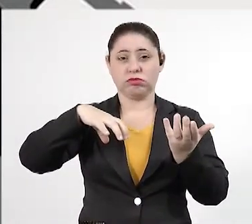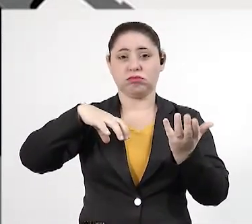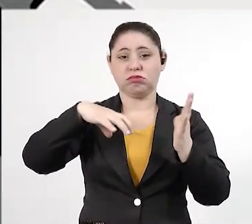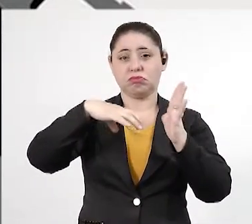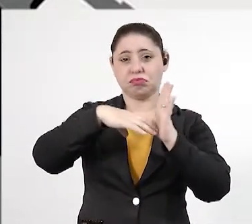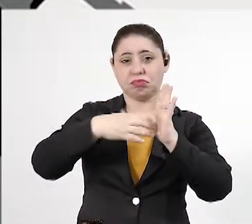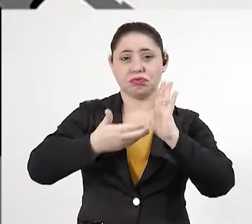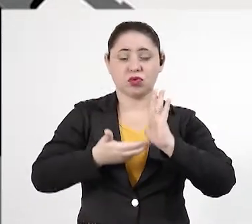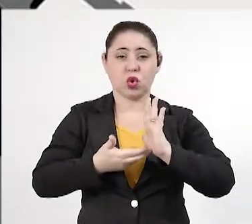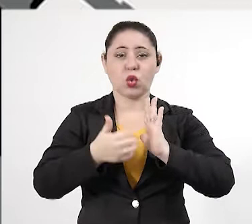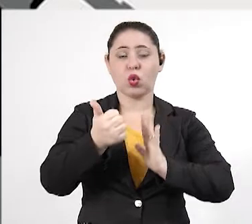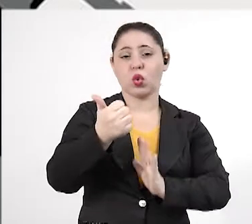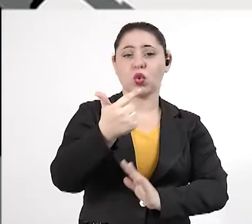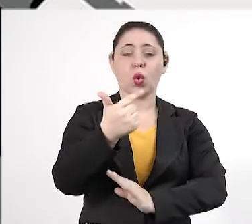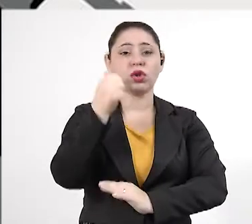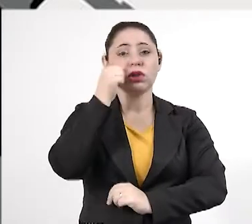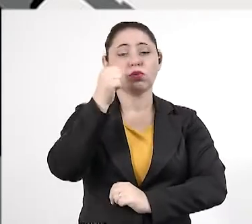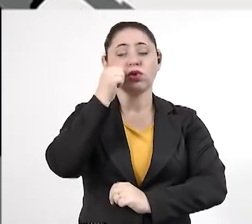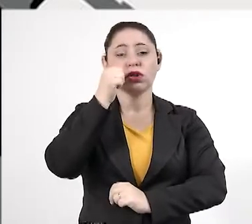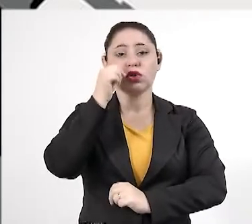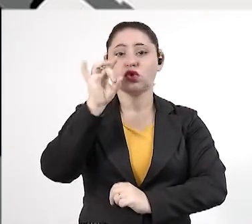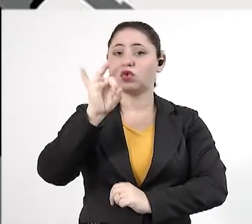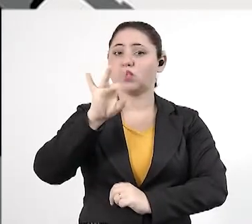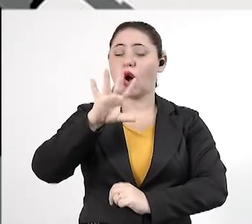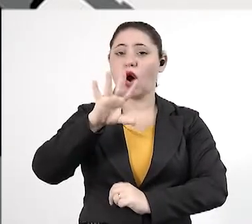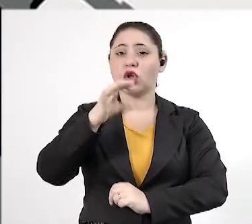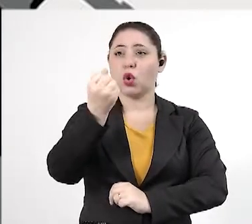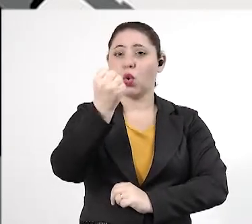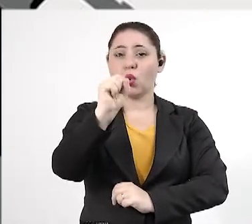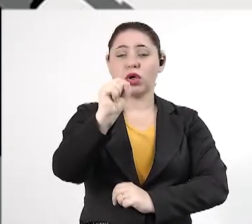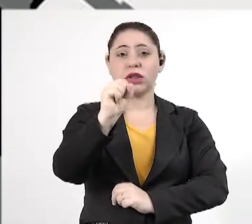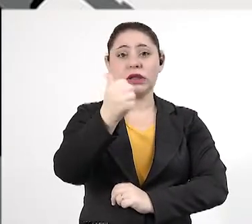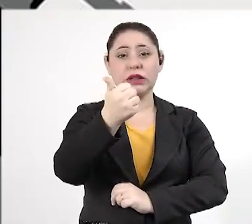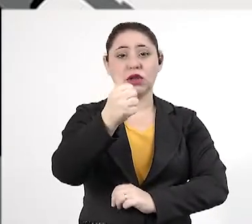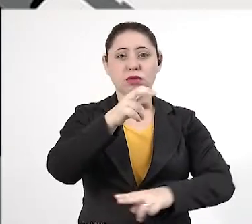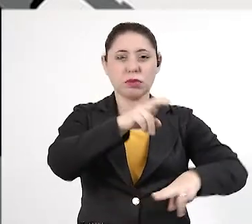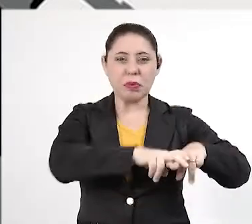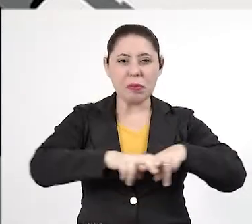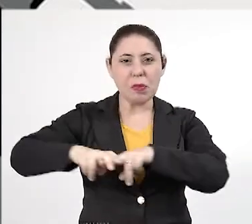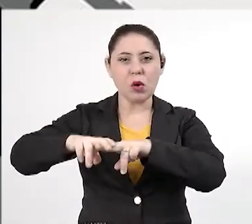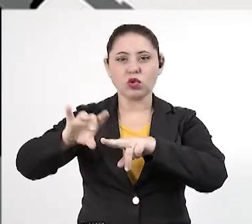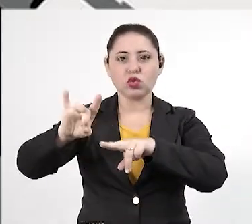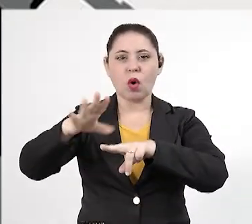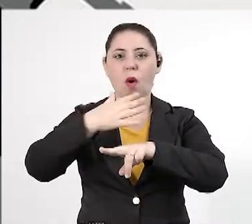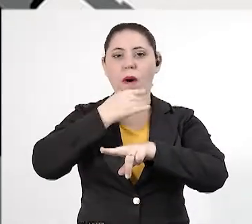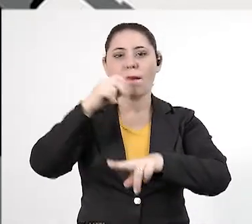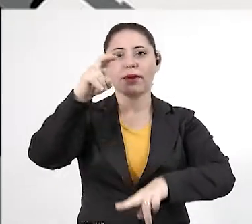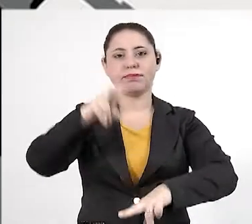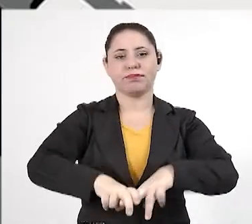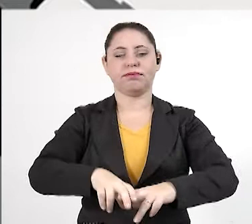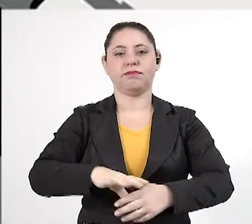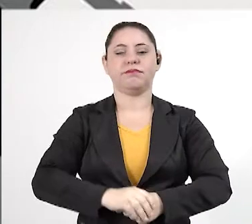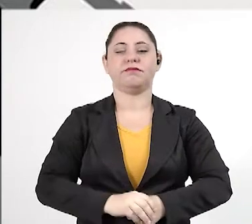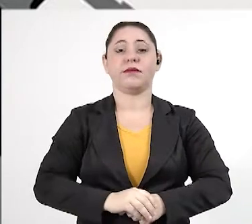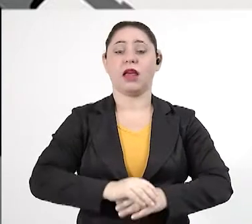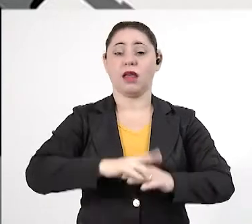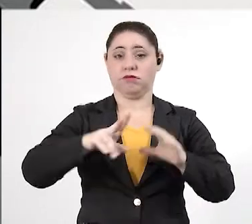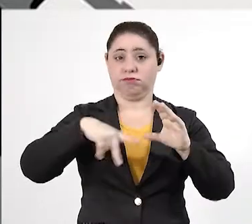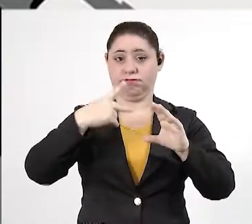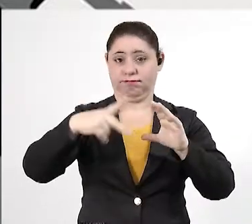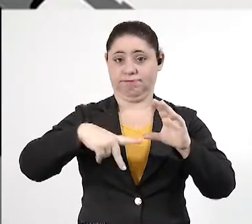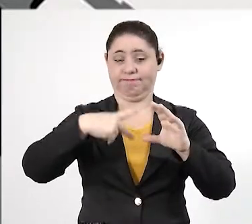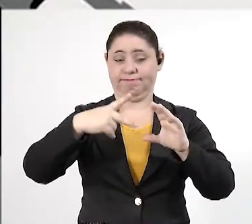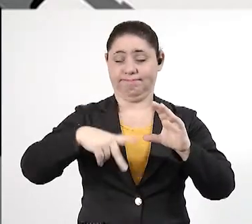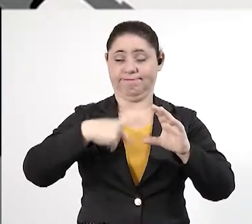no Senado, temos 12 mulheres e o restante das 81 cadeiras é ocupada por homens. Na Câmara